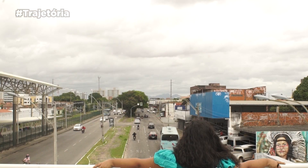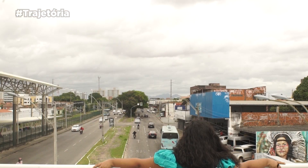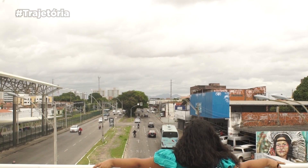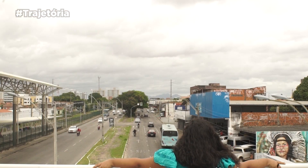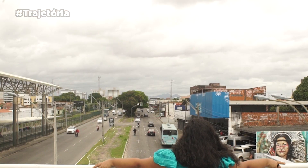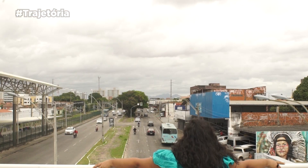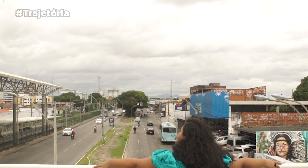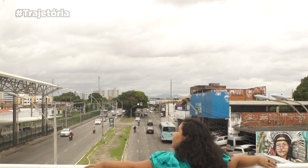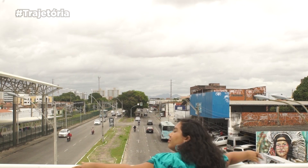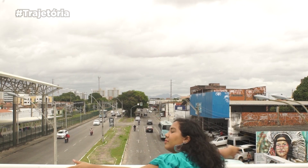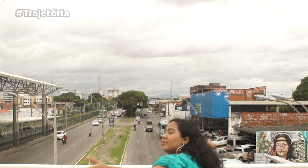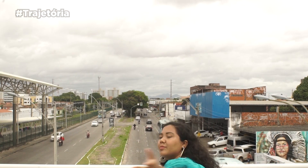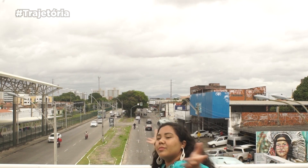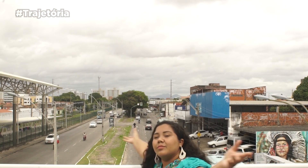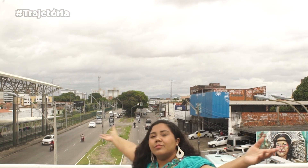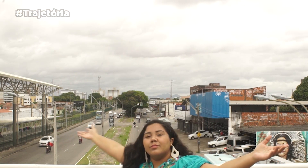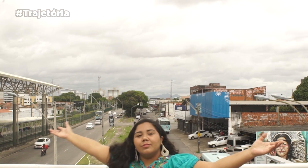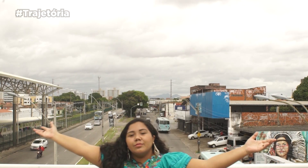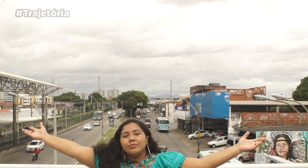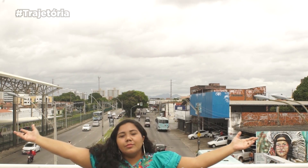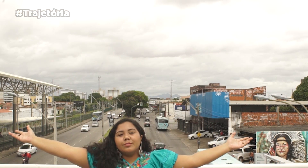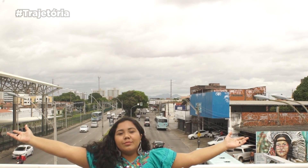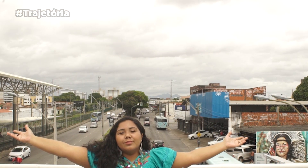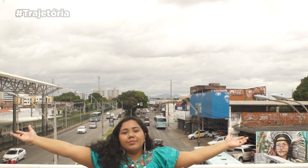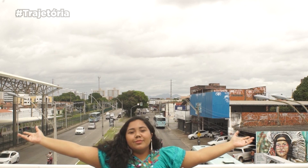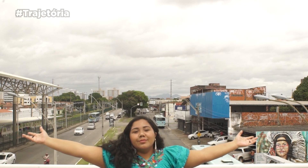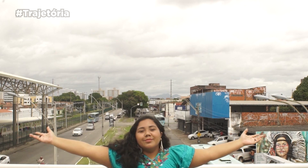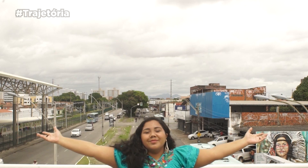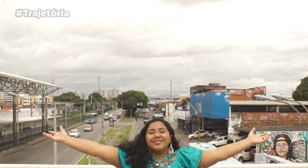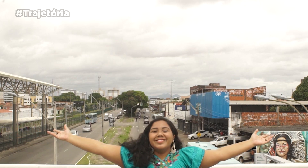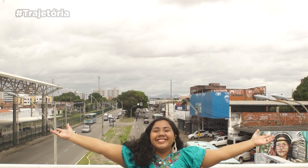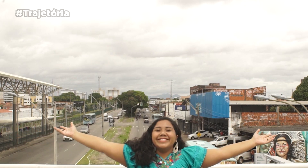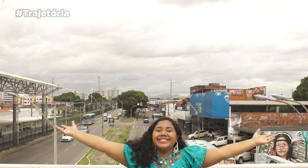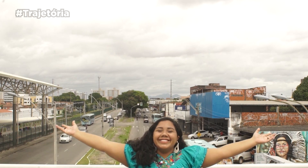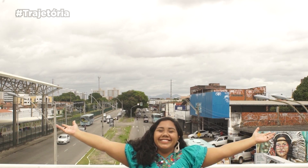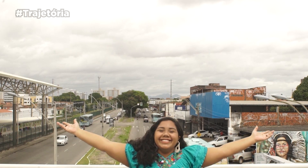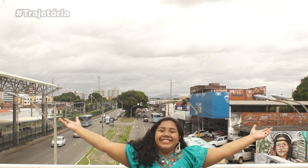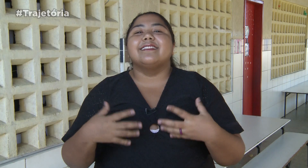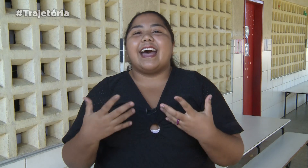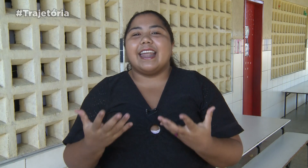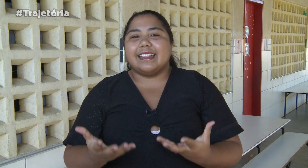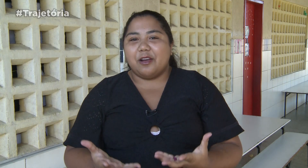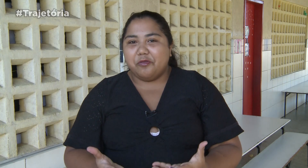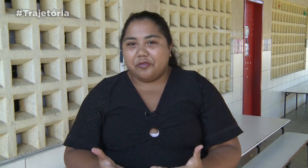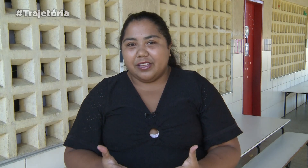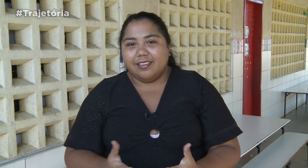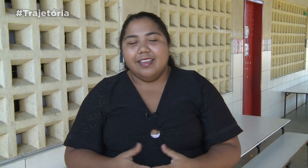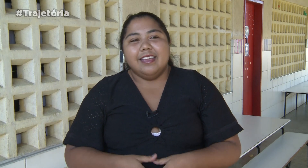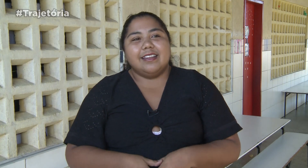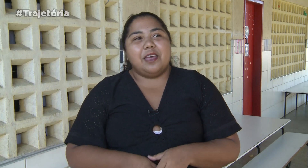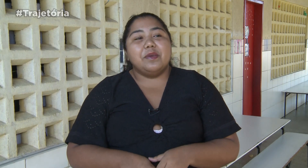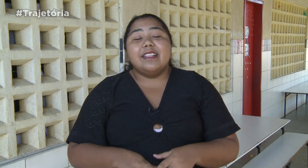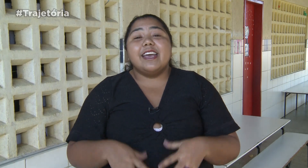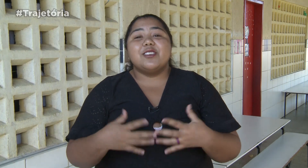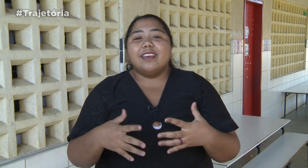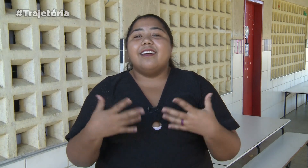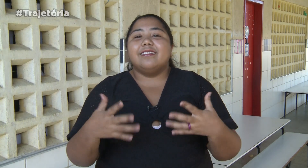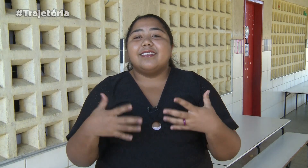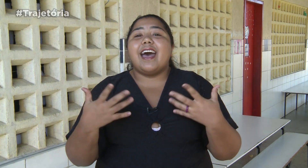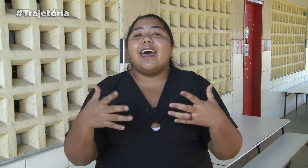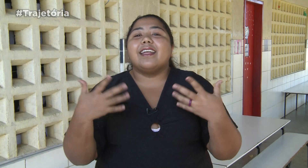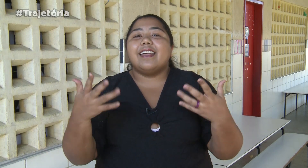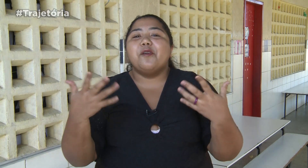Fim do Mundo, que Louise finaliza e deixa o seu recado. Quando ela diz que vai cantar até o fim, né? Me